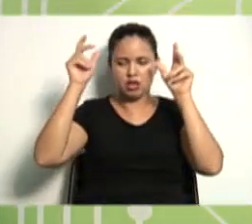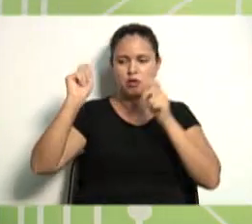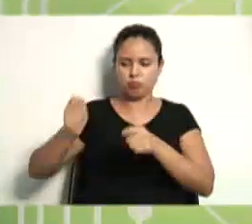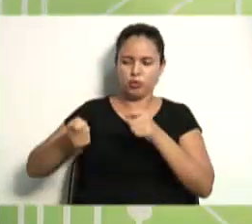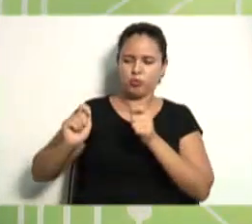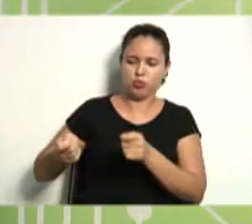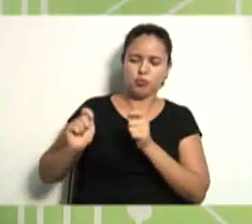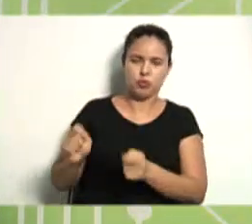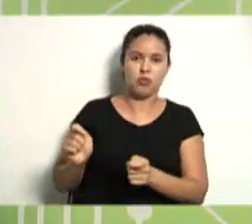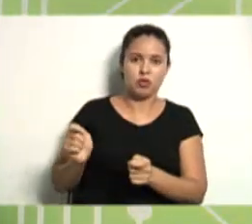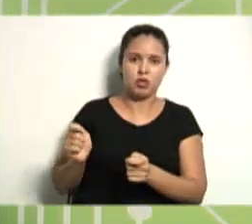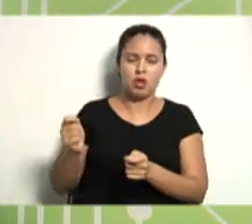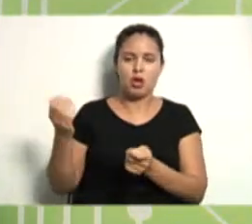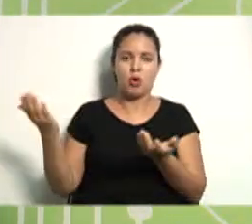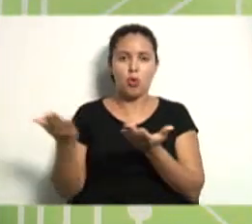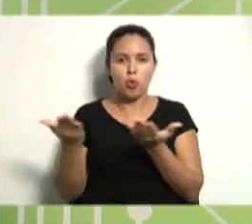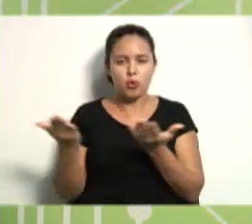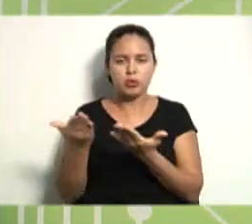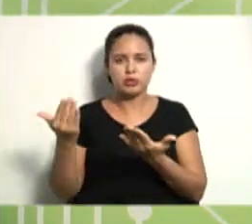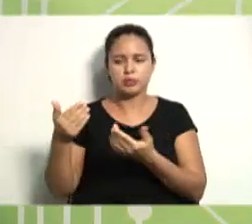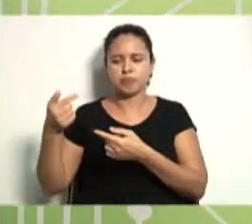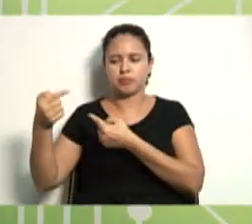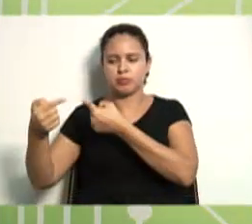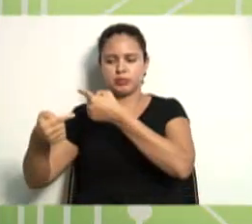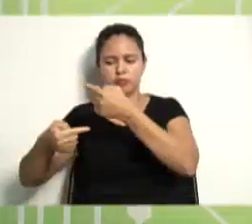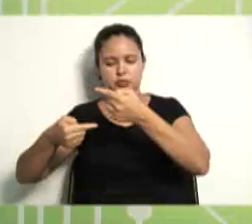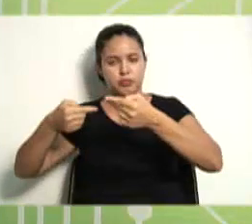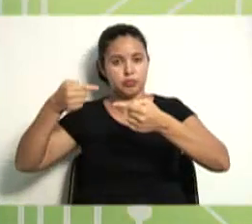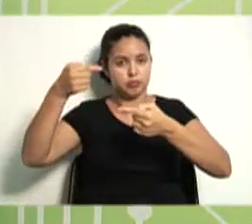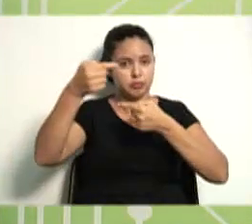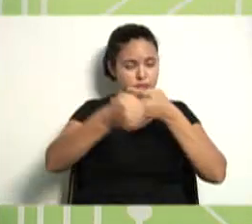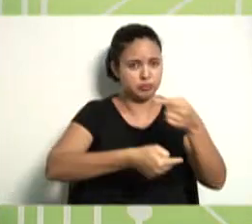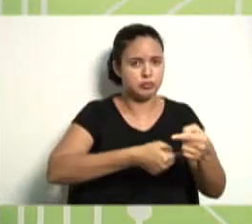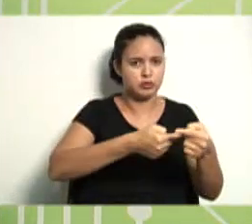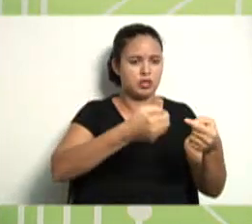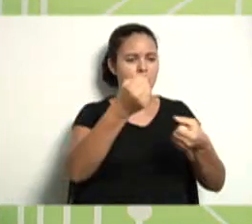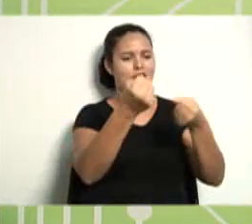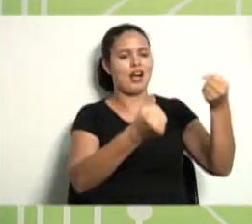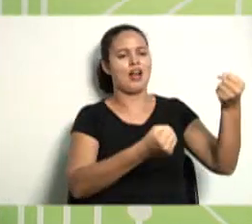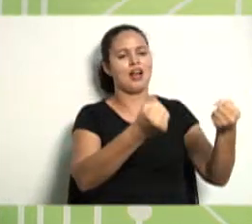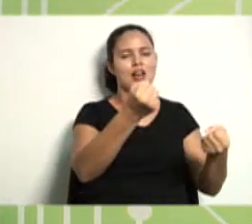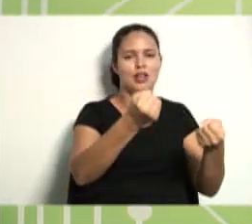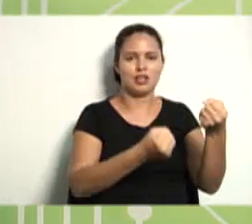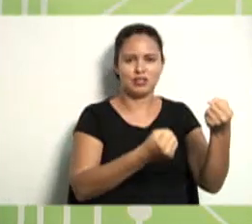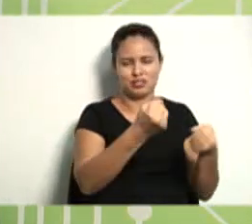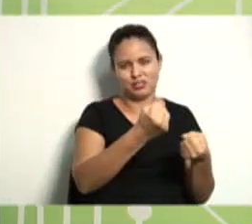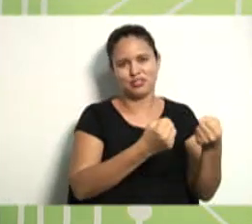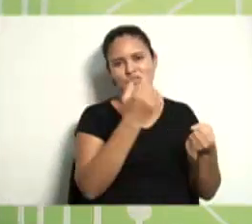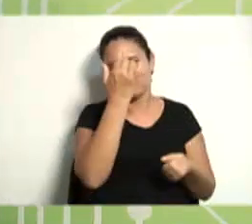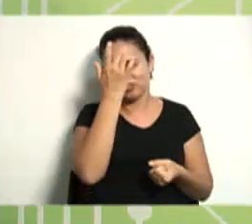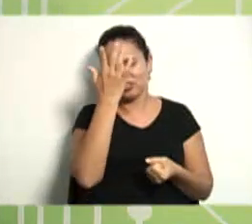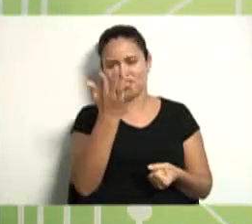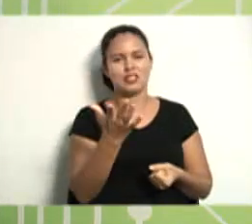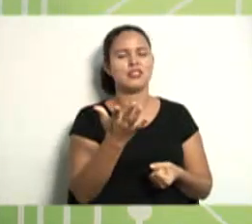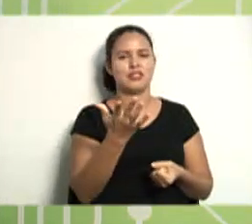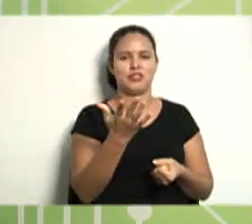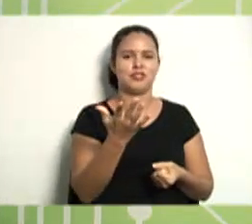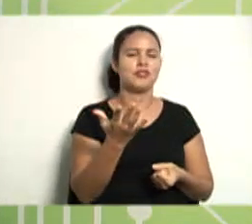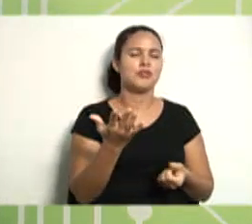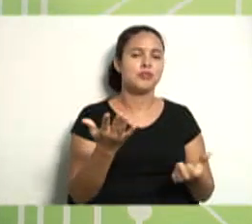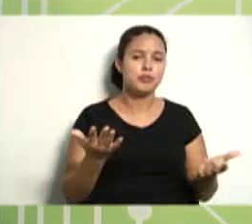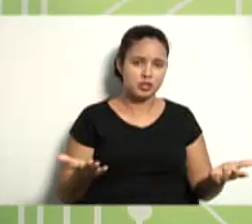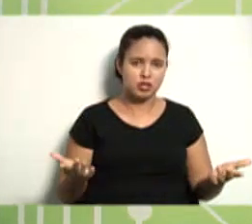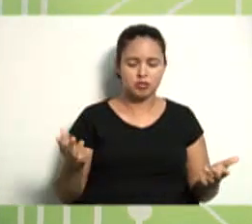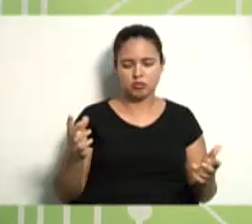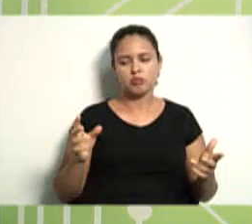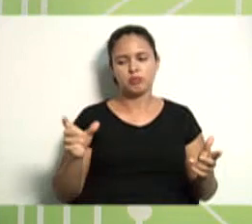carro, aquelas formas de trabalho foram caindo em desuso. Então, uma forma diferente de fazer alguma